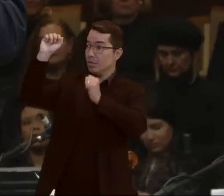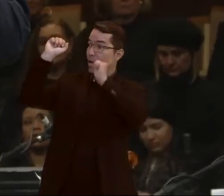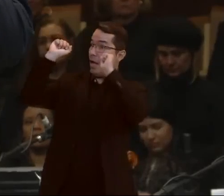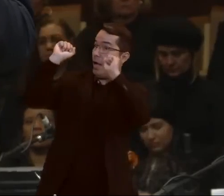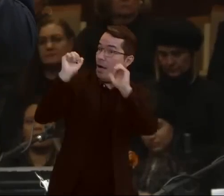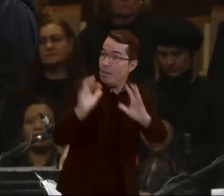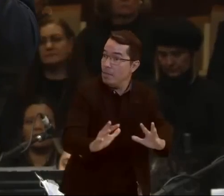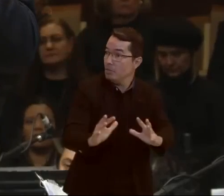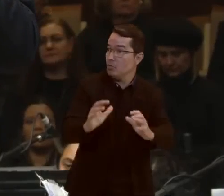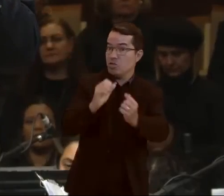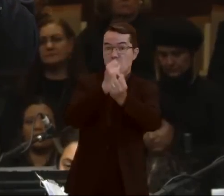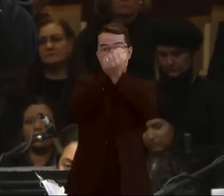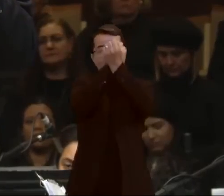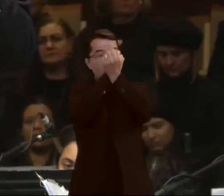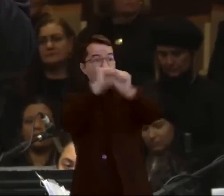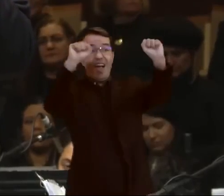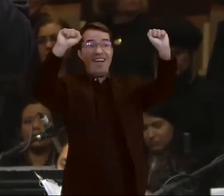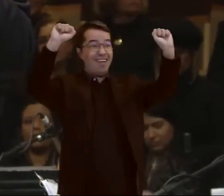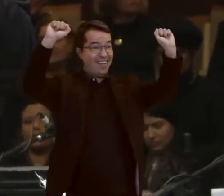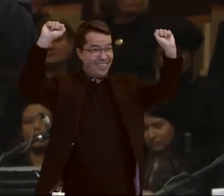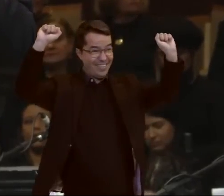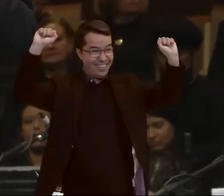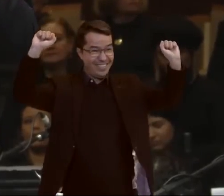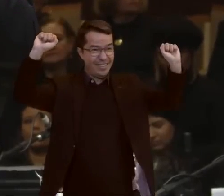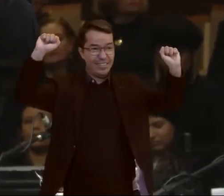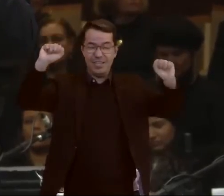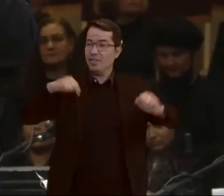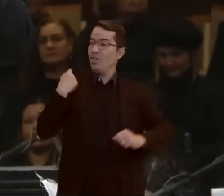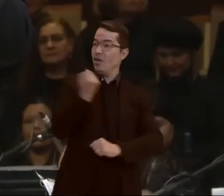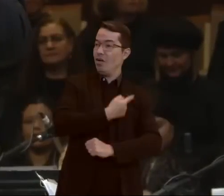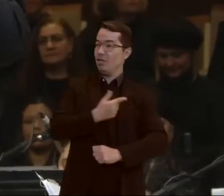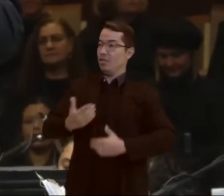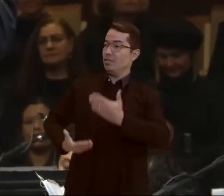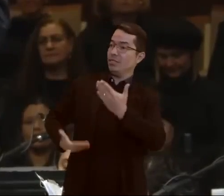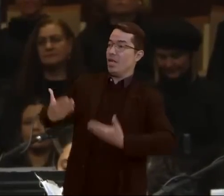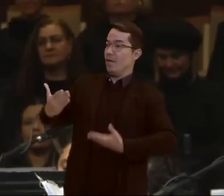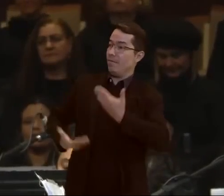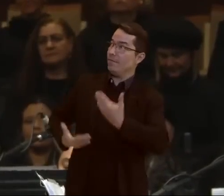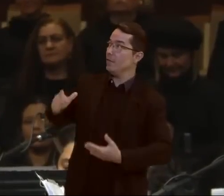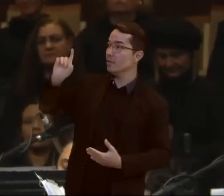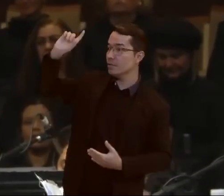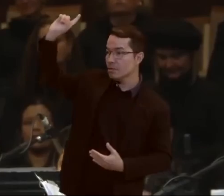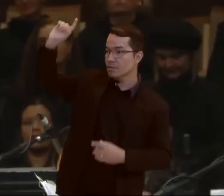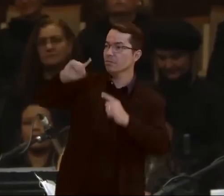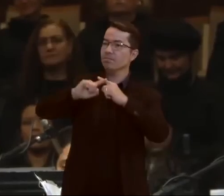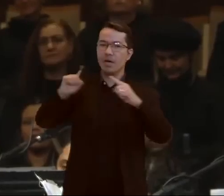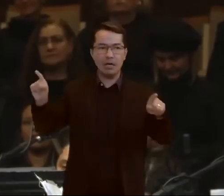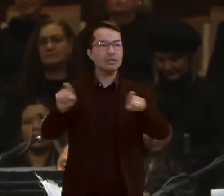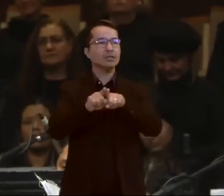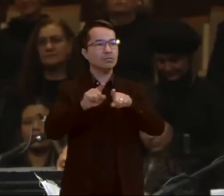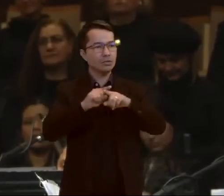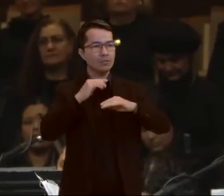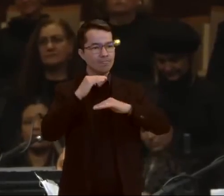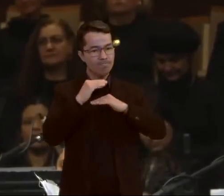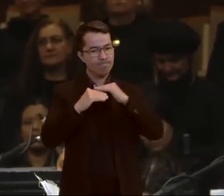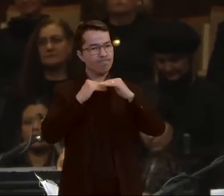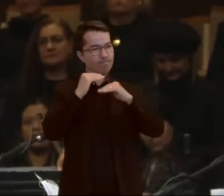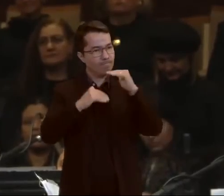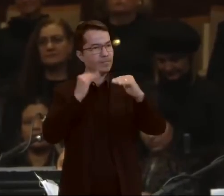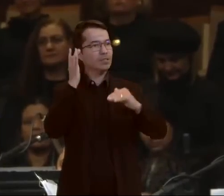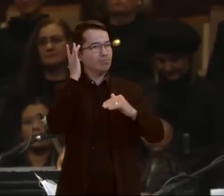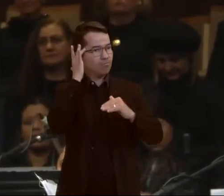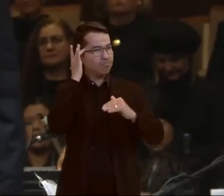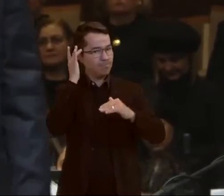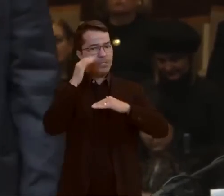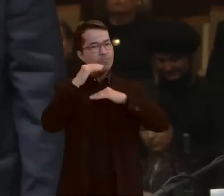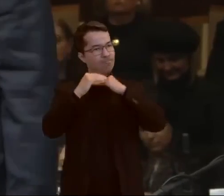graça, eles não são apenas para o serviço, eles são também para a gente crescer em vários aspectos da vida, e